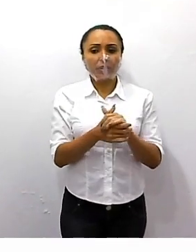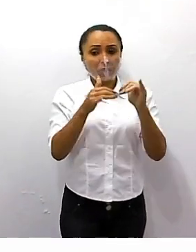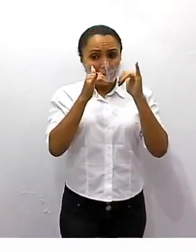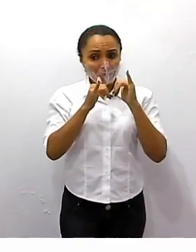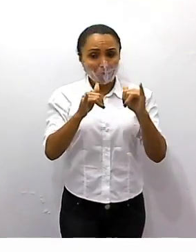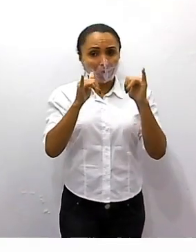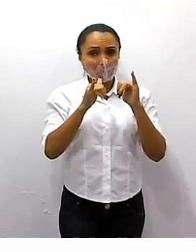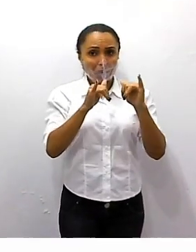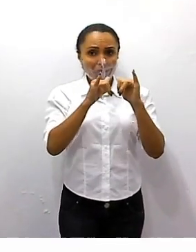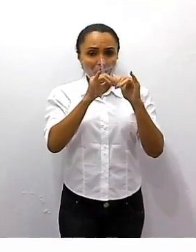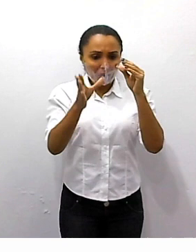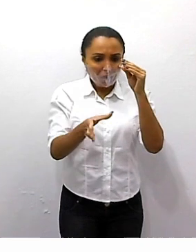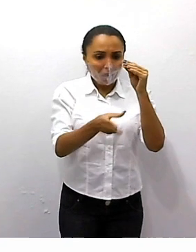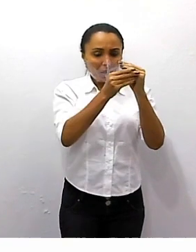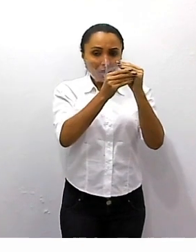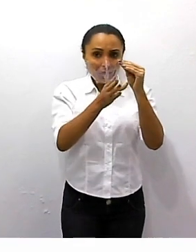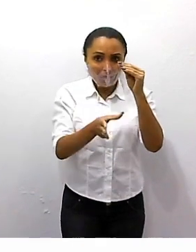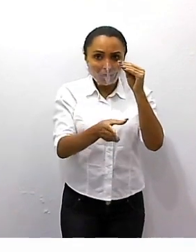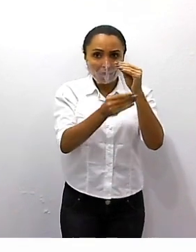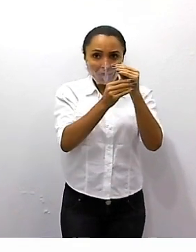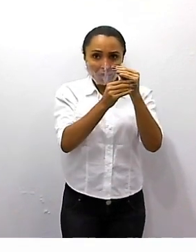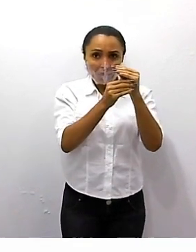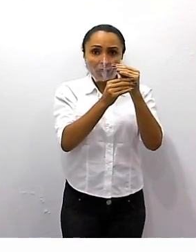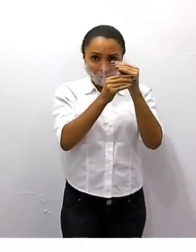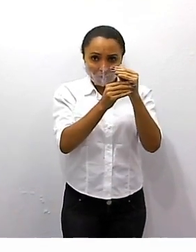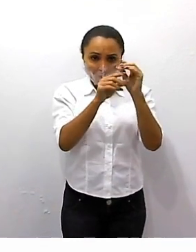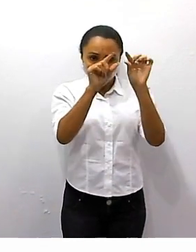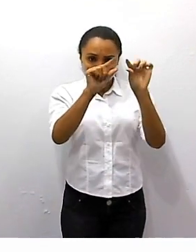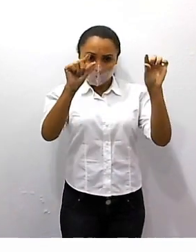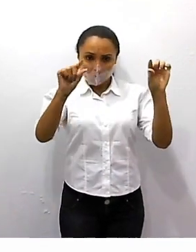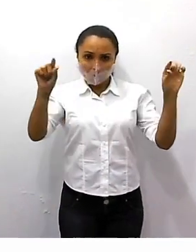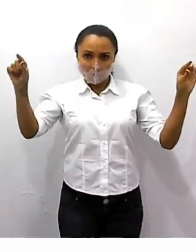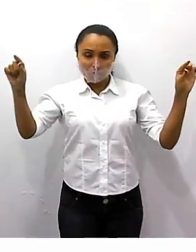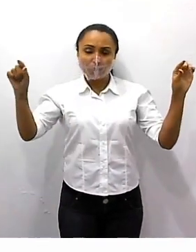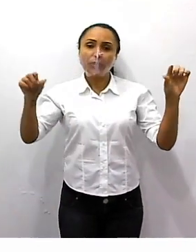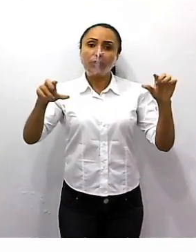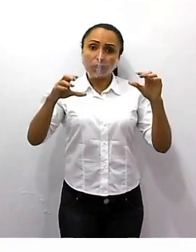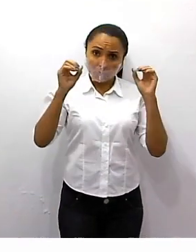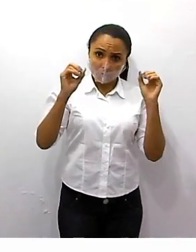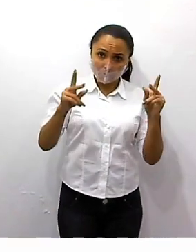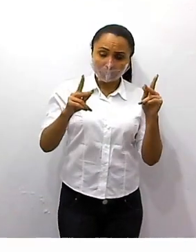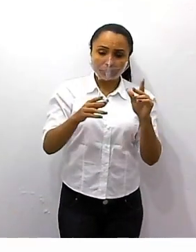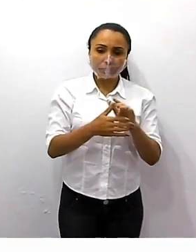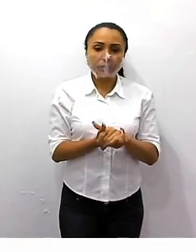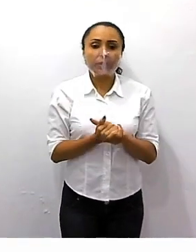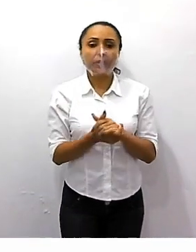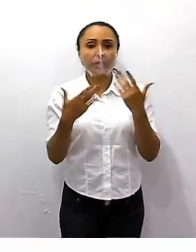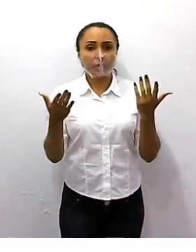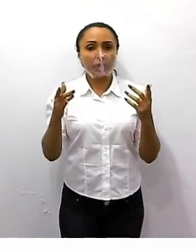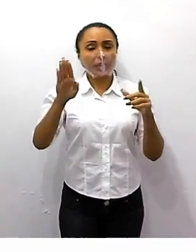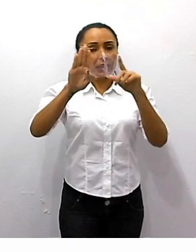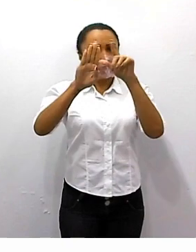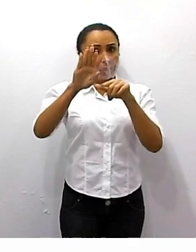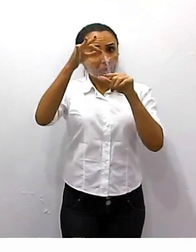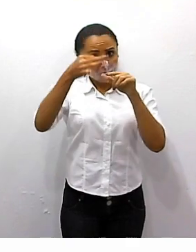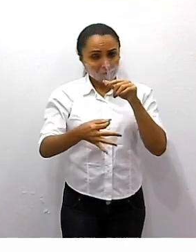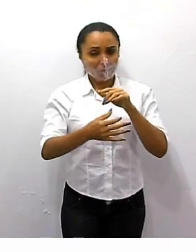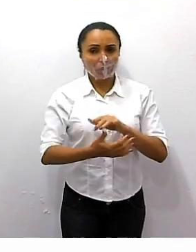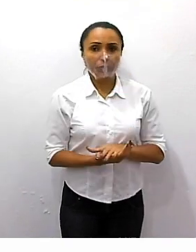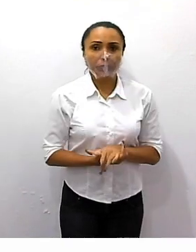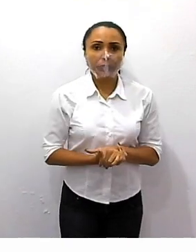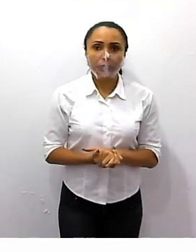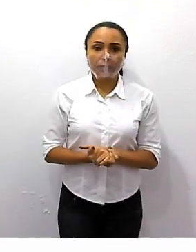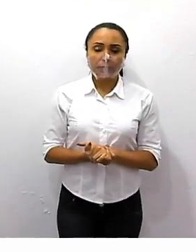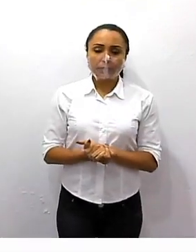sendo acrescida em relação a Marcos, ok? Então, resposta certa aí, letra